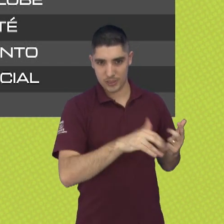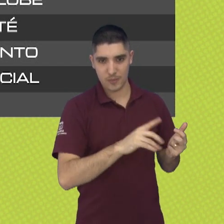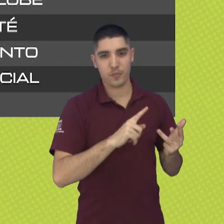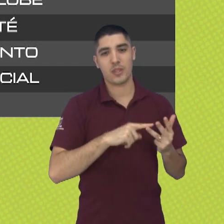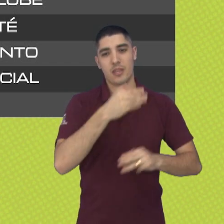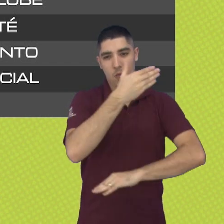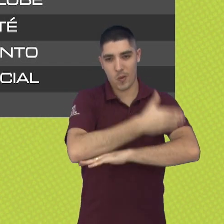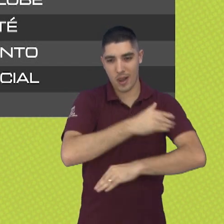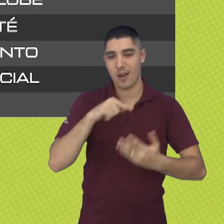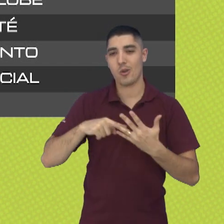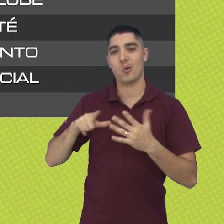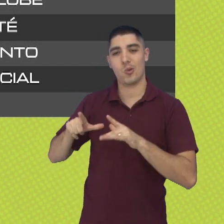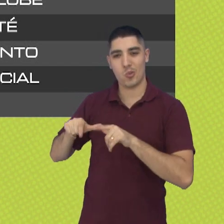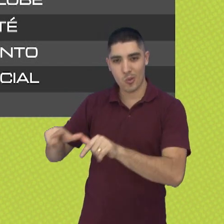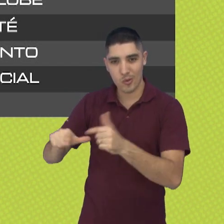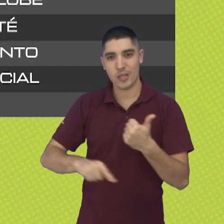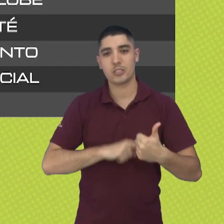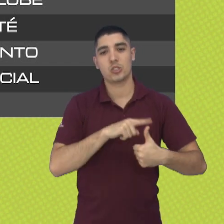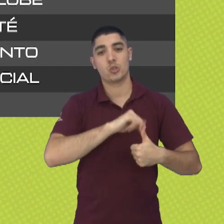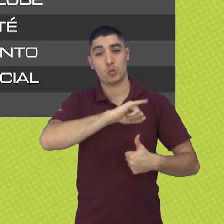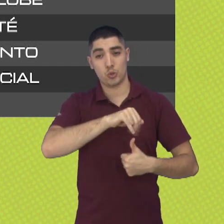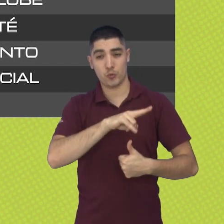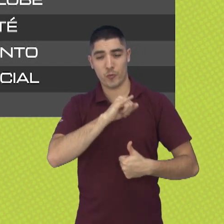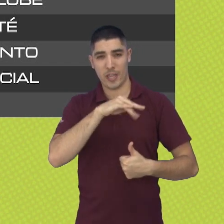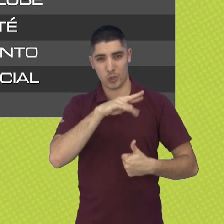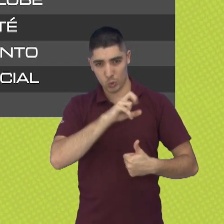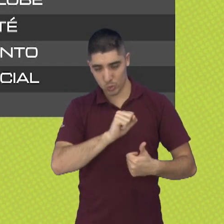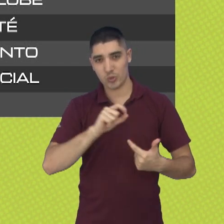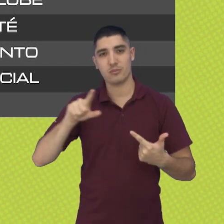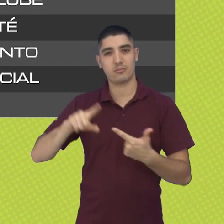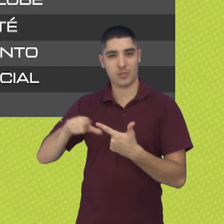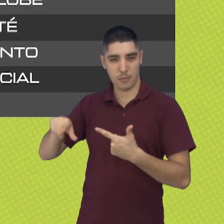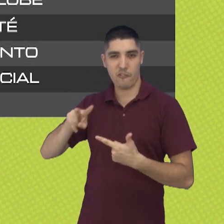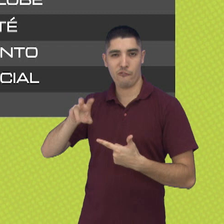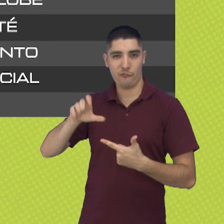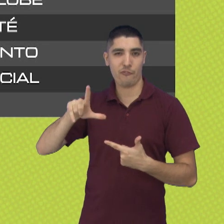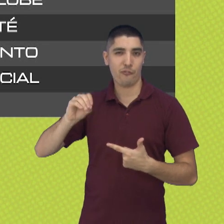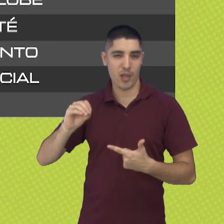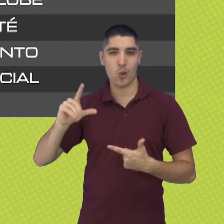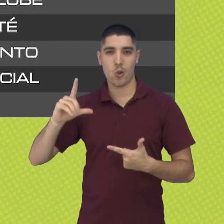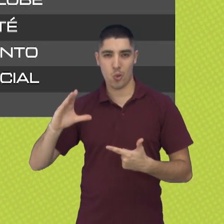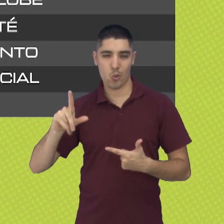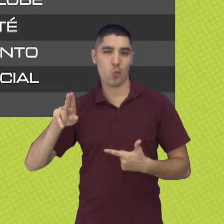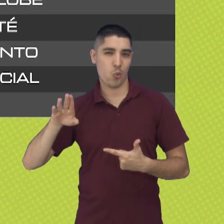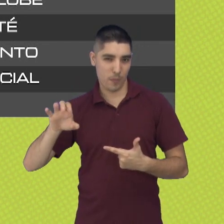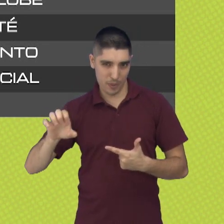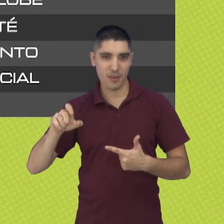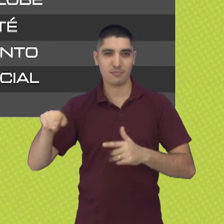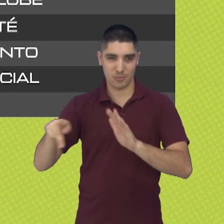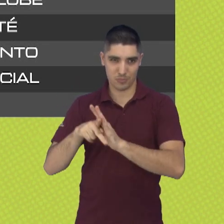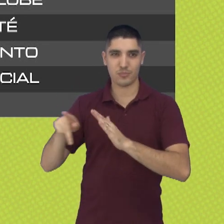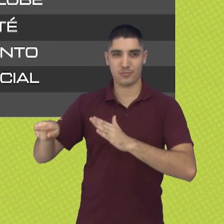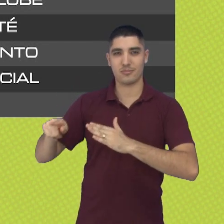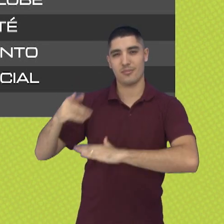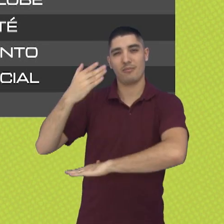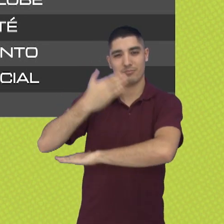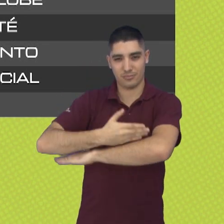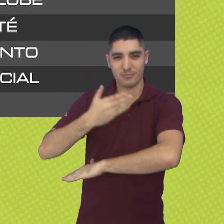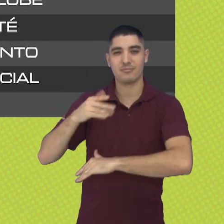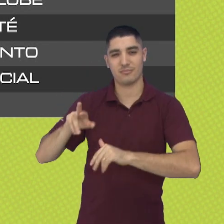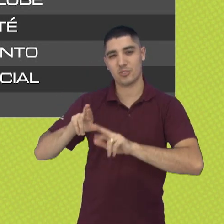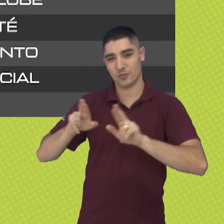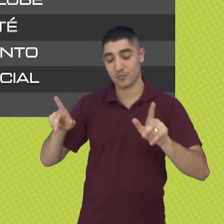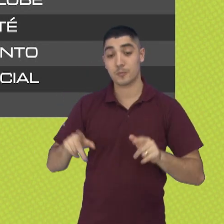tem Juventus e Velo Clube. 7 da noite, tem Capivariano e Taubaté, lá o Brunão se benzendo, que beleza. Ferroviária e São